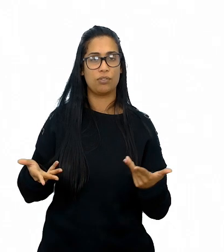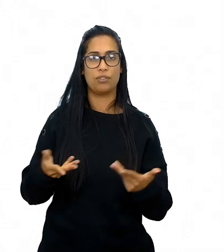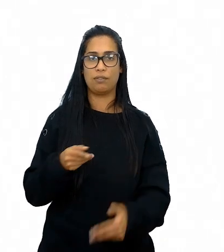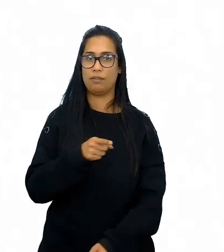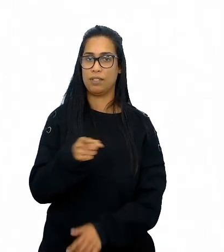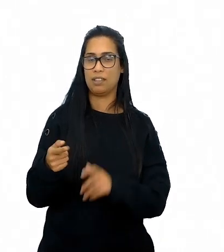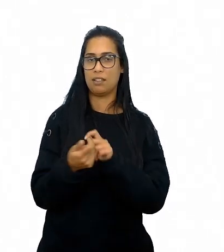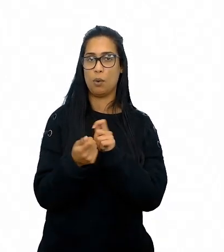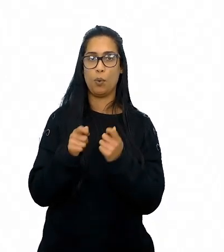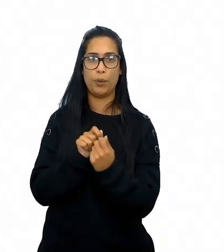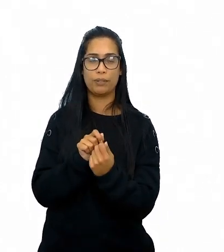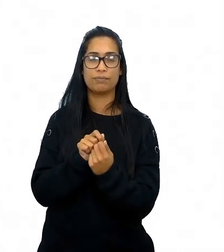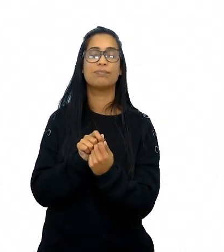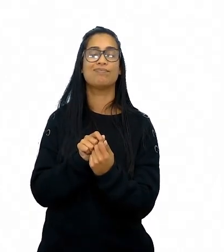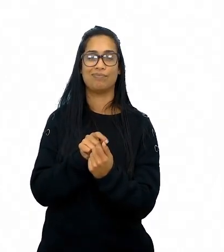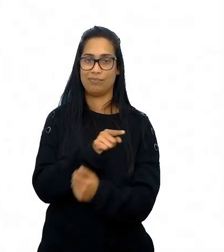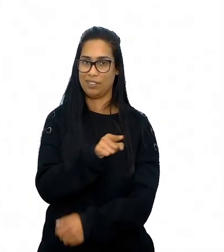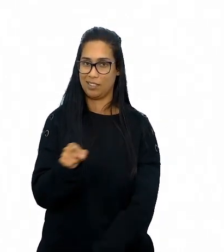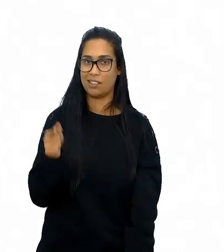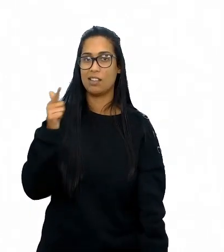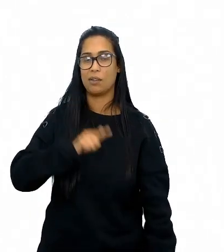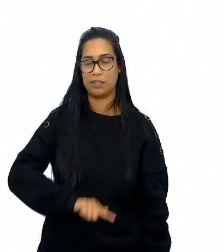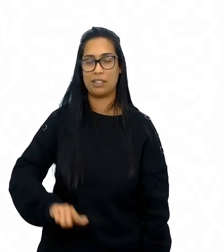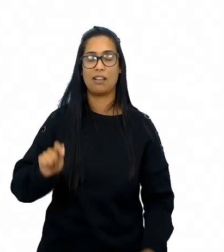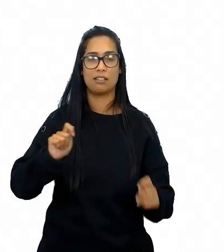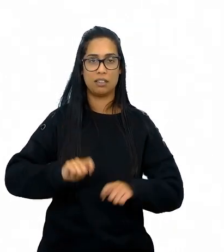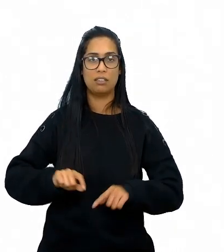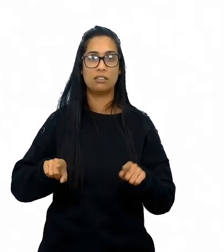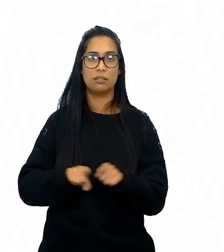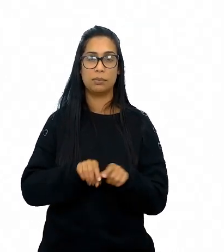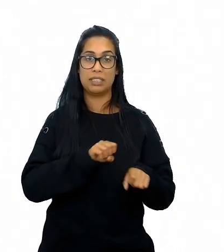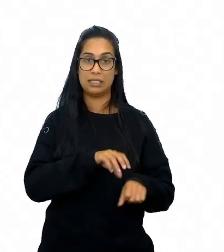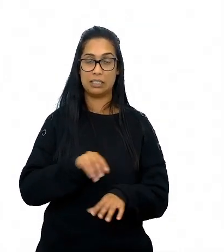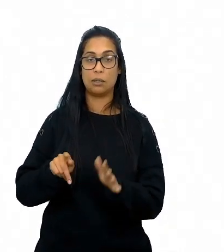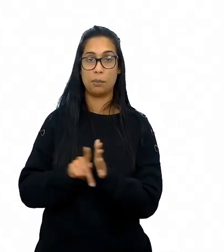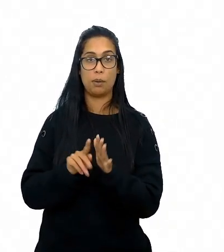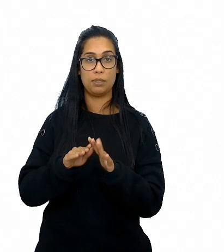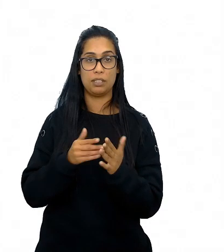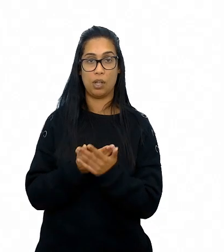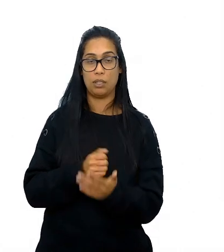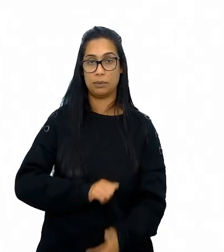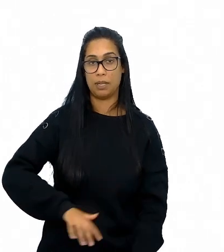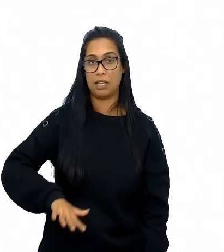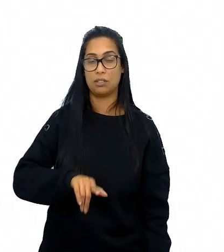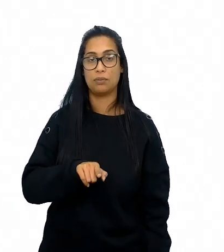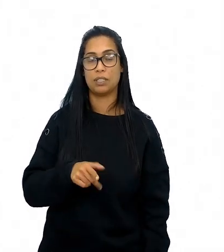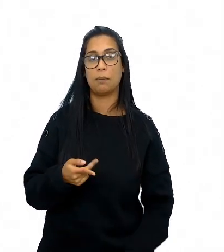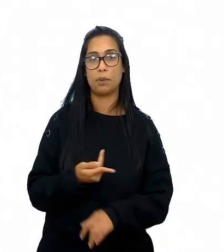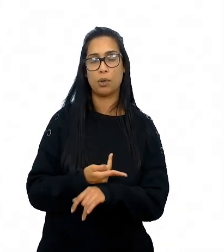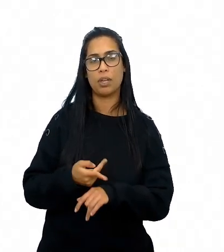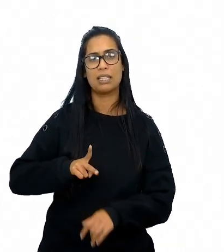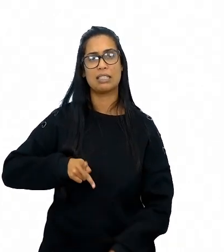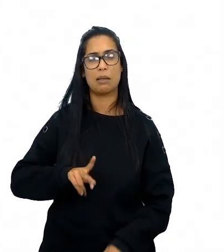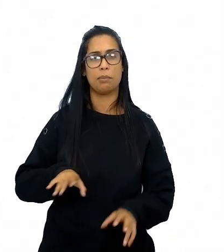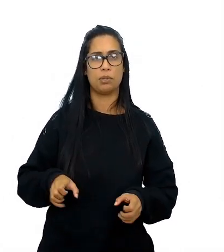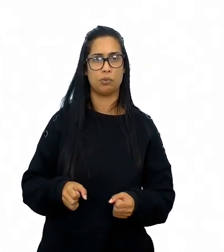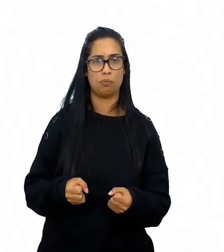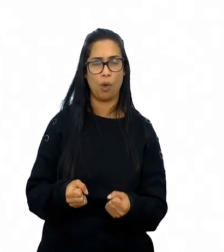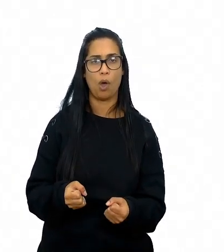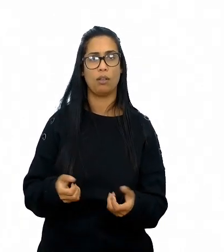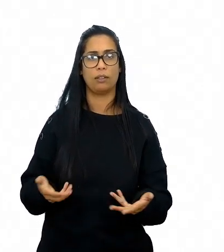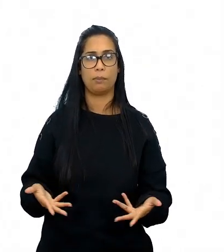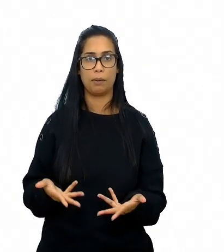aos diferentes contextos que vocês vivenciam aí nas escolas e também buscando sempre potencializar